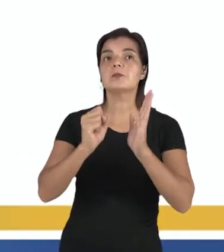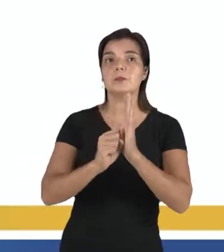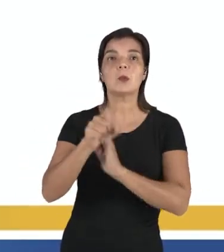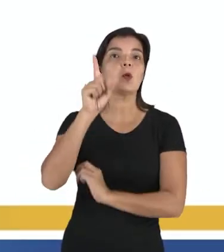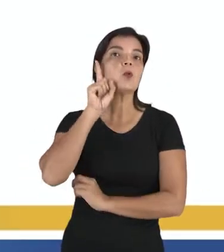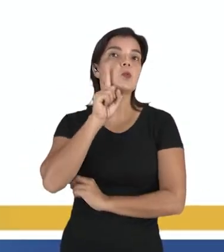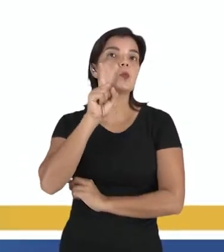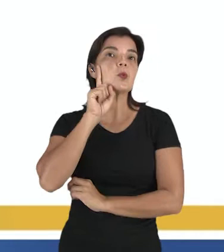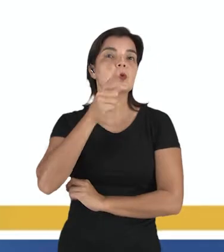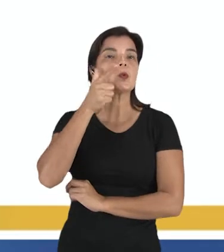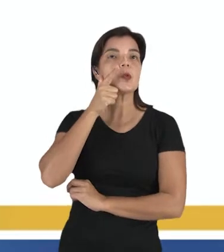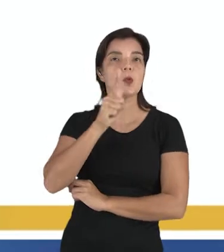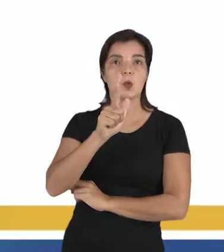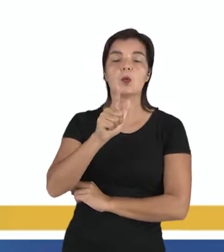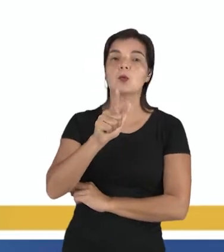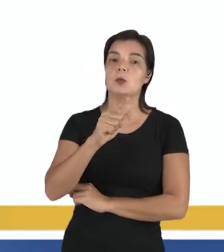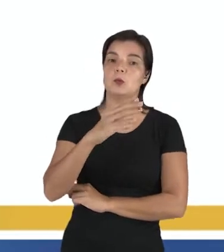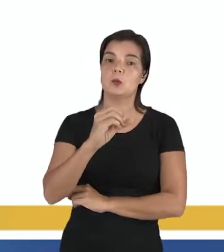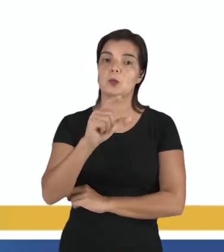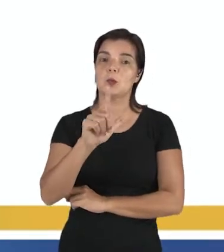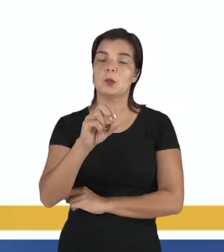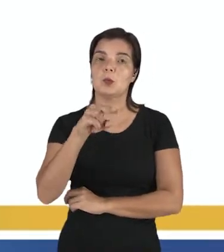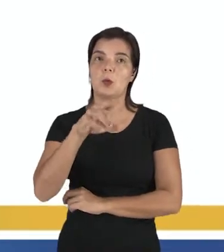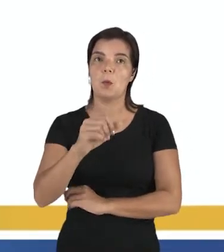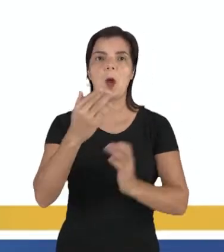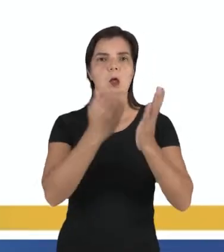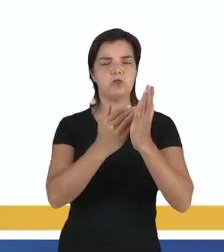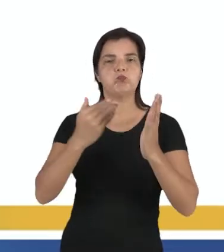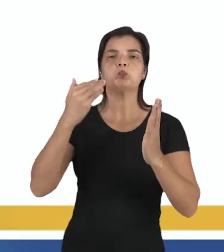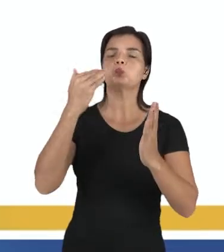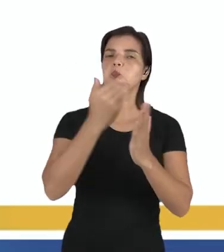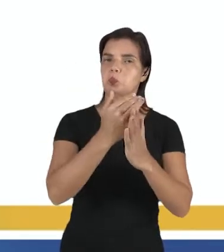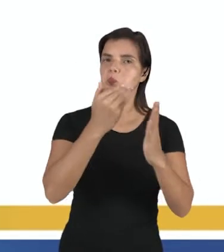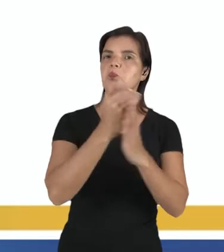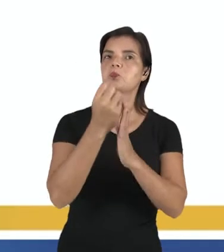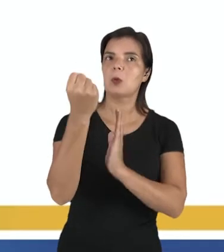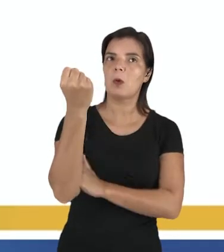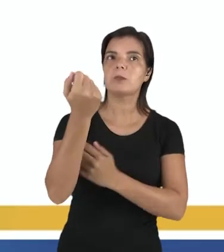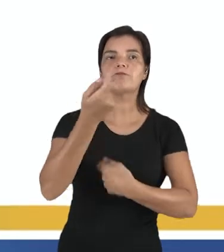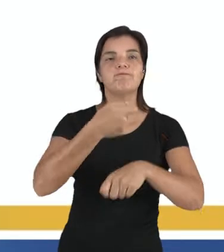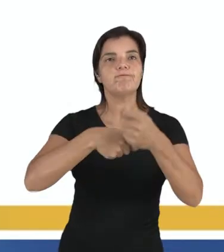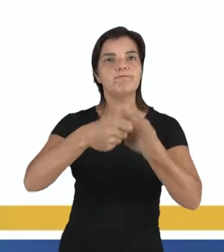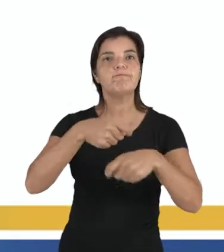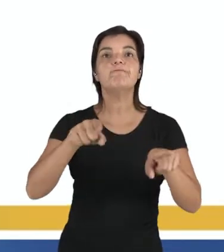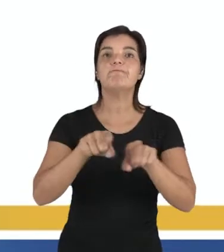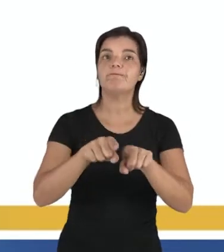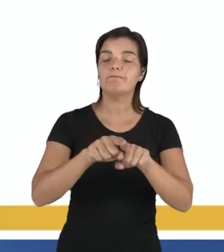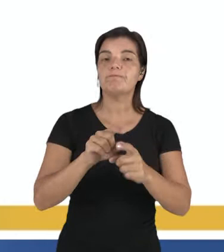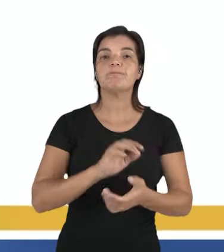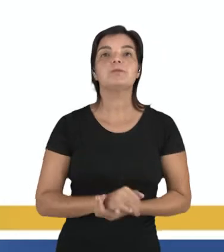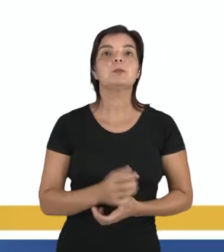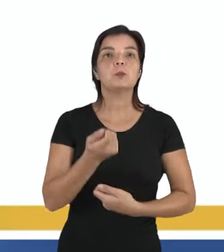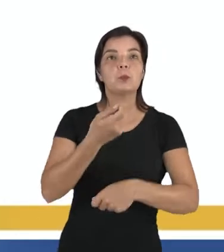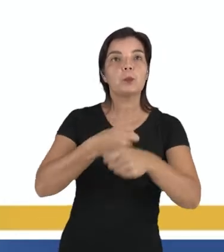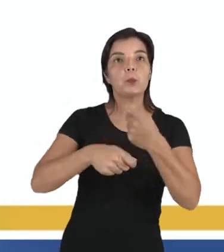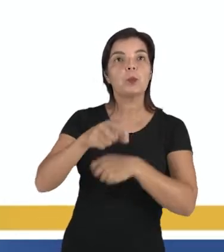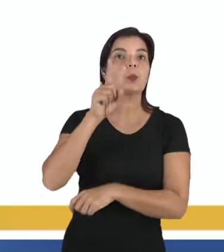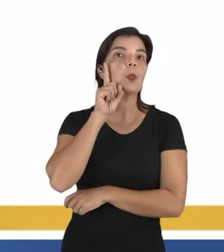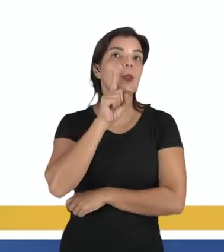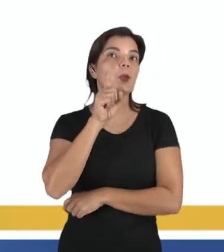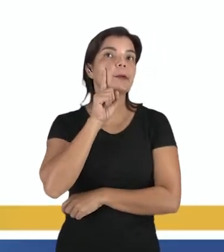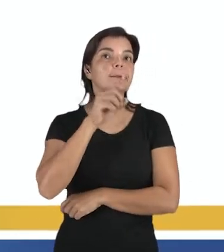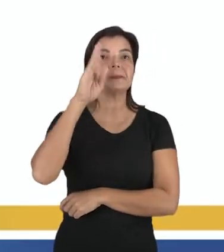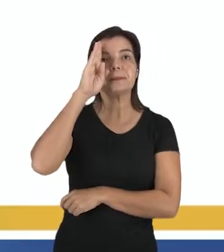Estados Unidos eles passassem da condição de colônia para superpotência. Então, a ascensão da